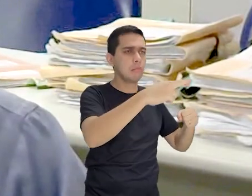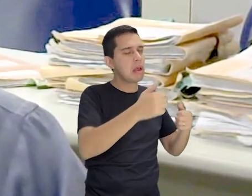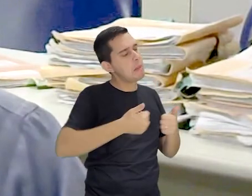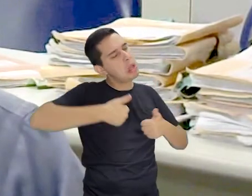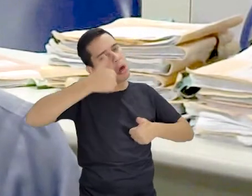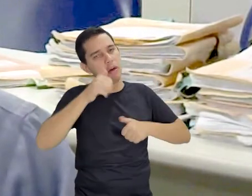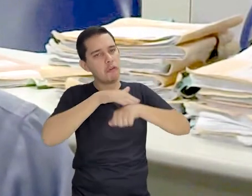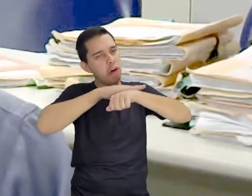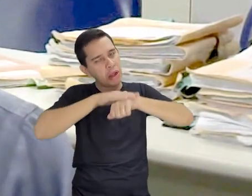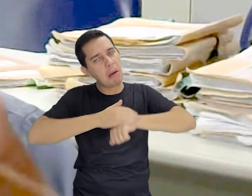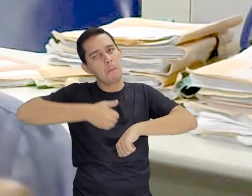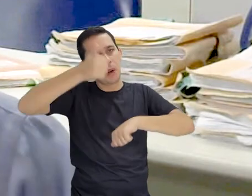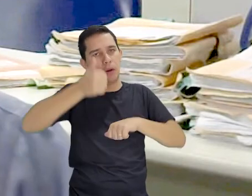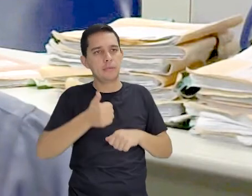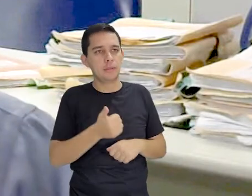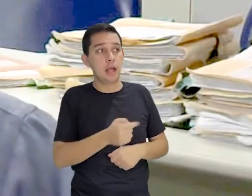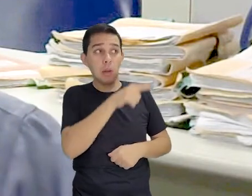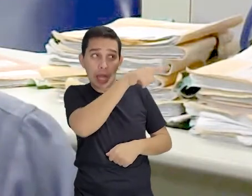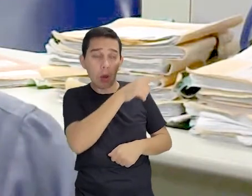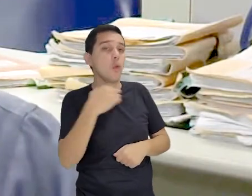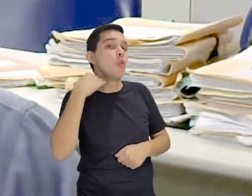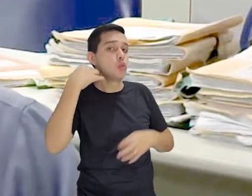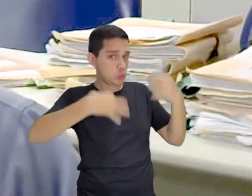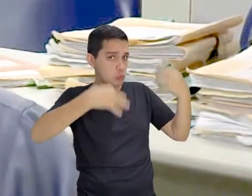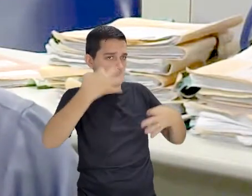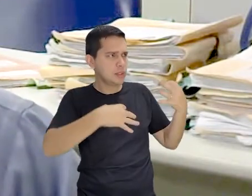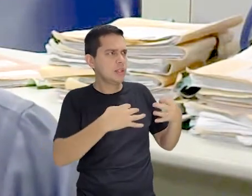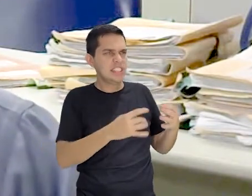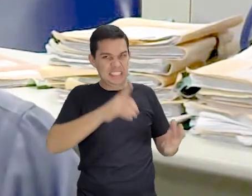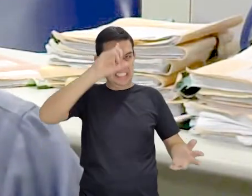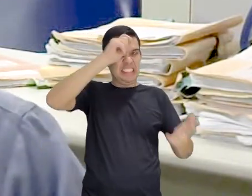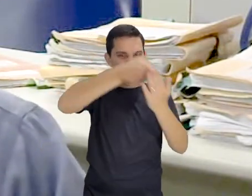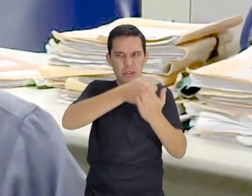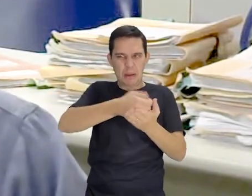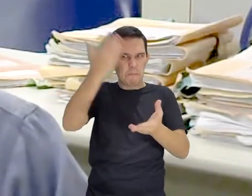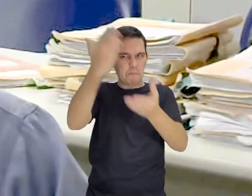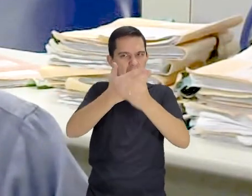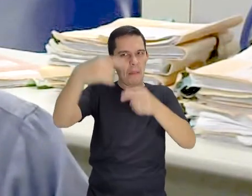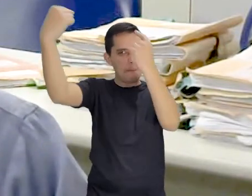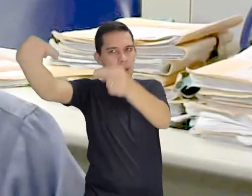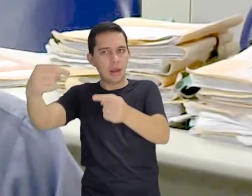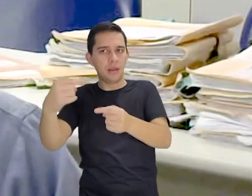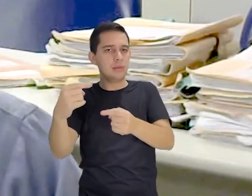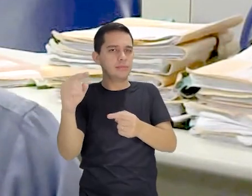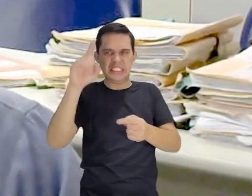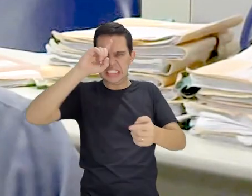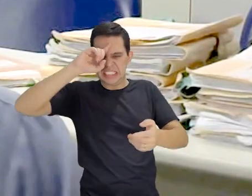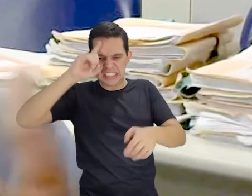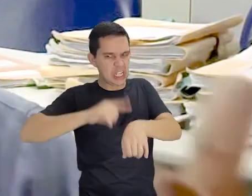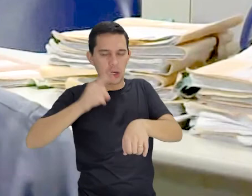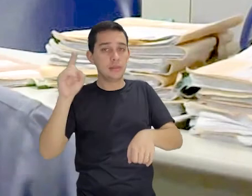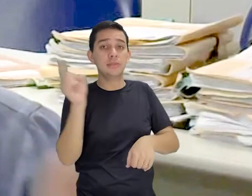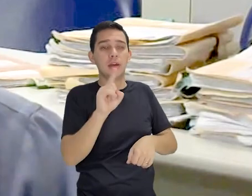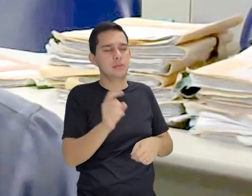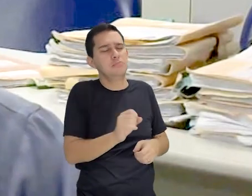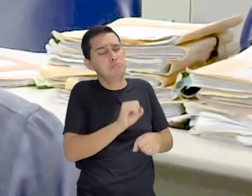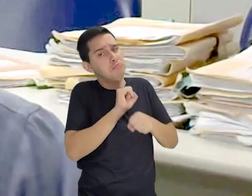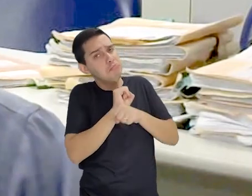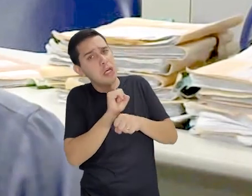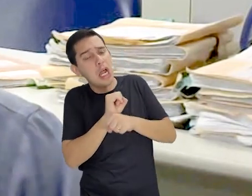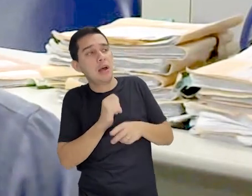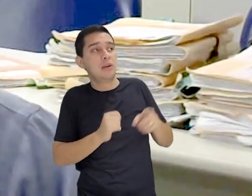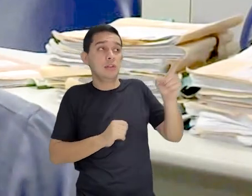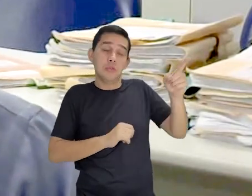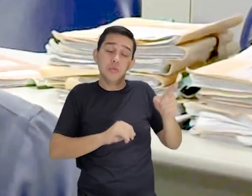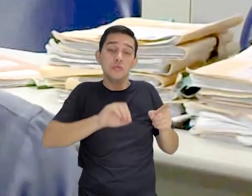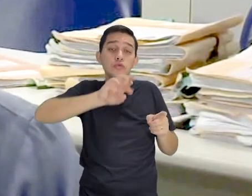magistrado entendeu que seria prudente, antes de deferir a liminar, conceder possibilidade de resposta à prefeitura e agendar